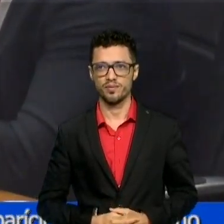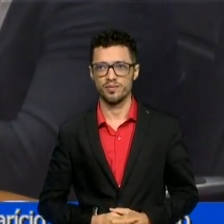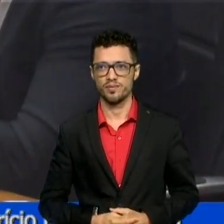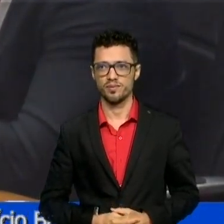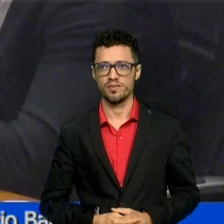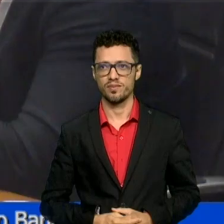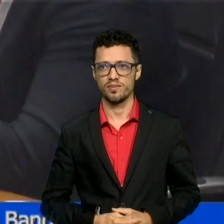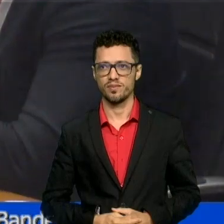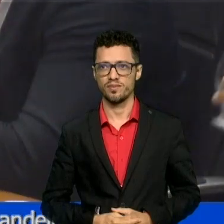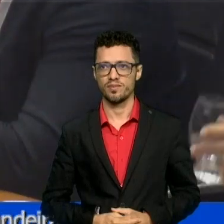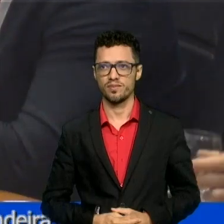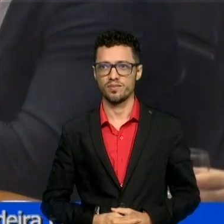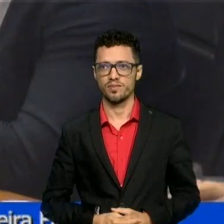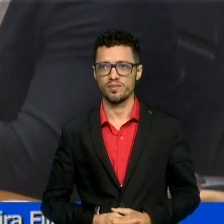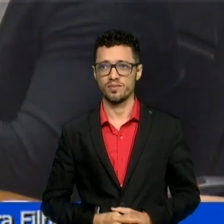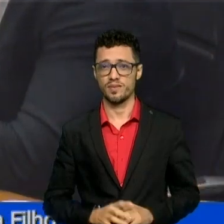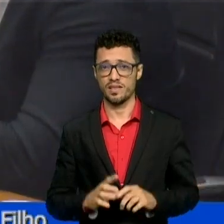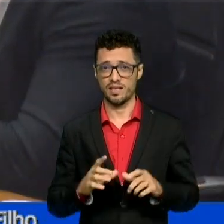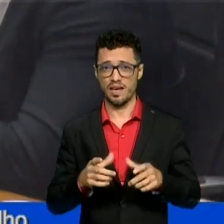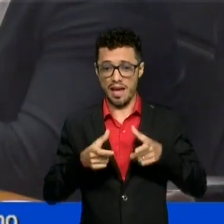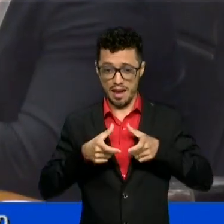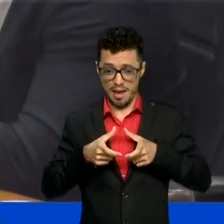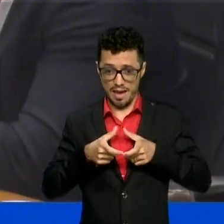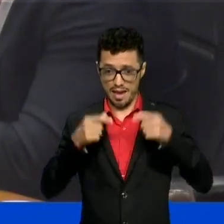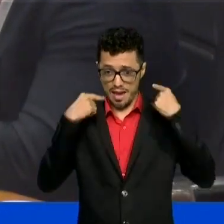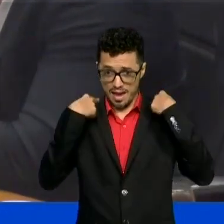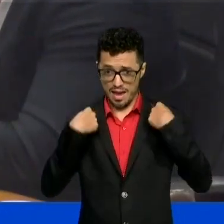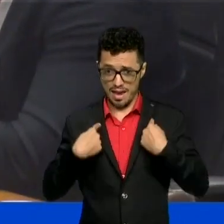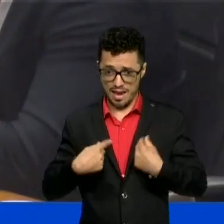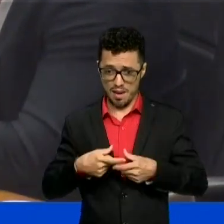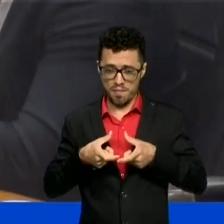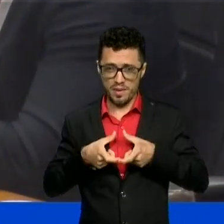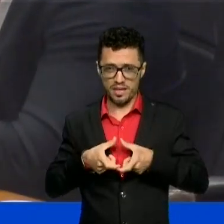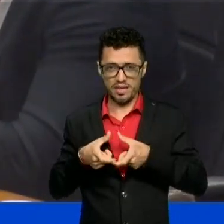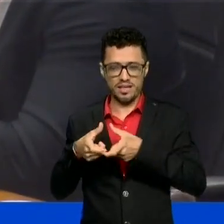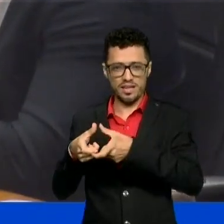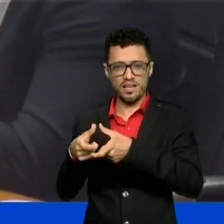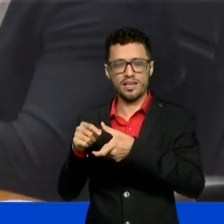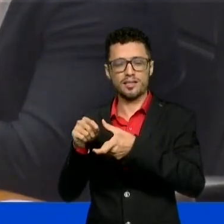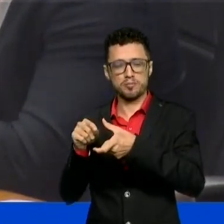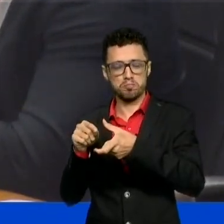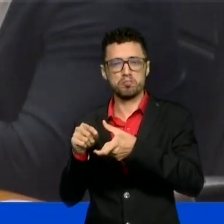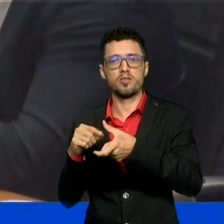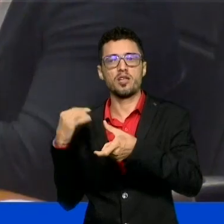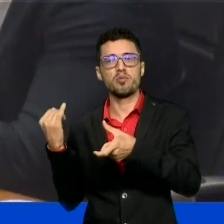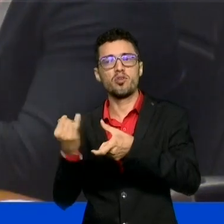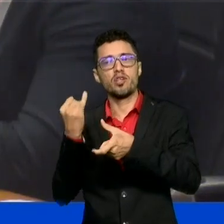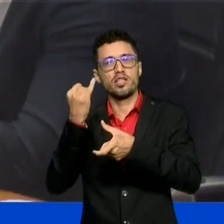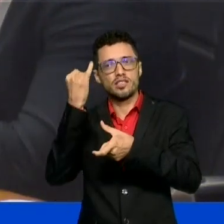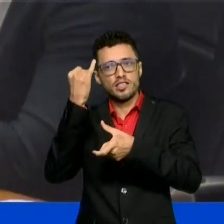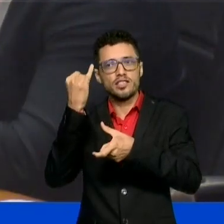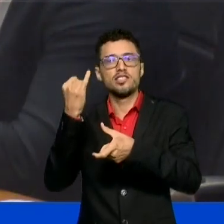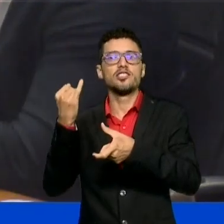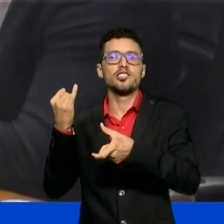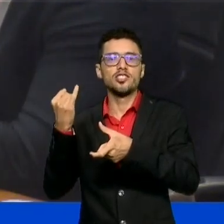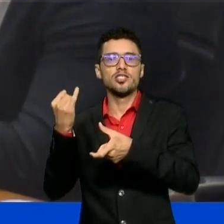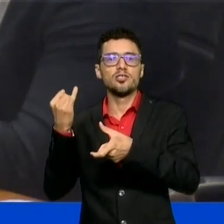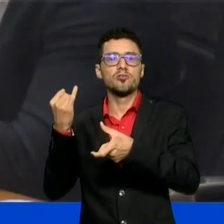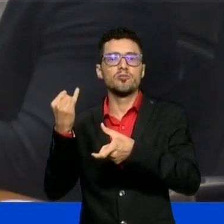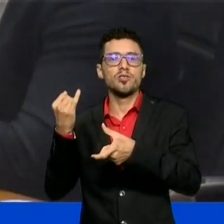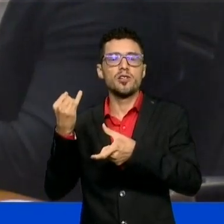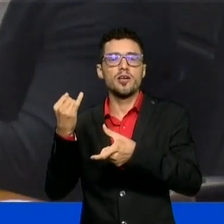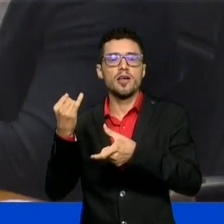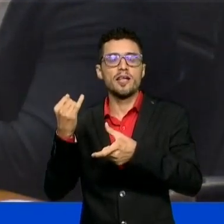A medalha Manuel Beckmann é o símbolo do reconhecimento por serviços